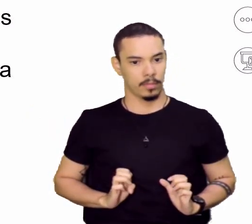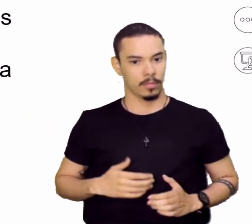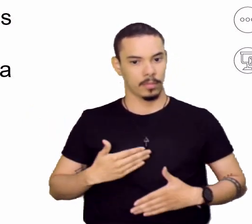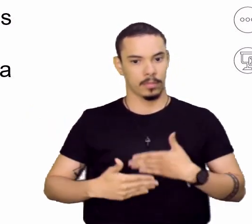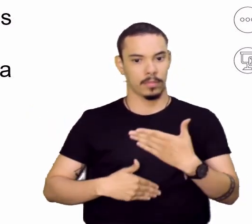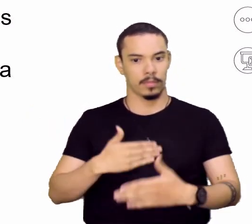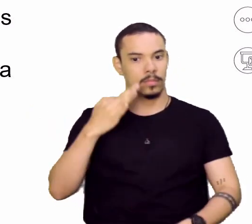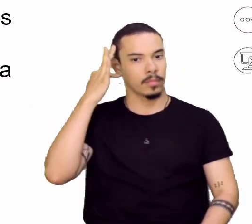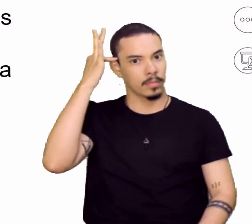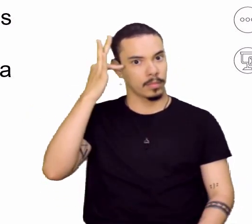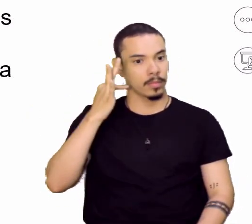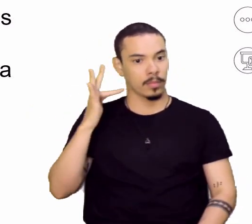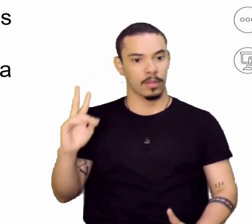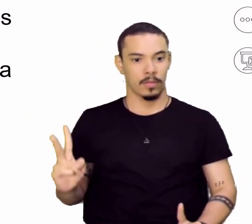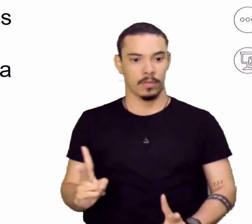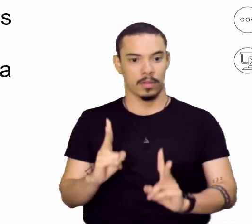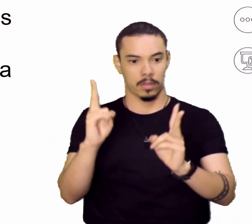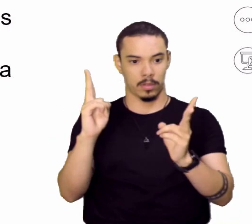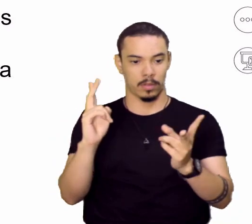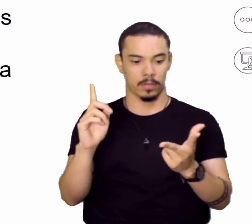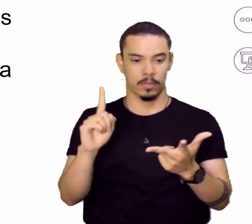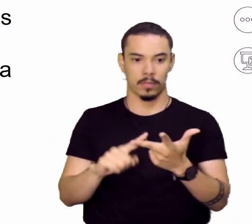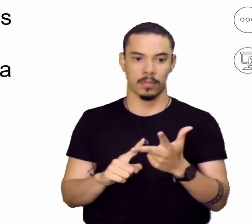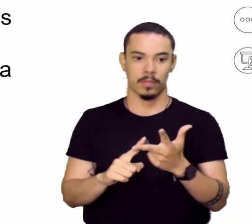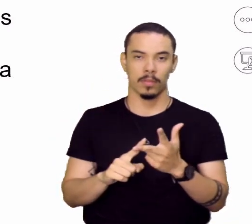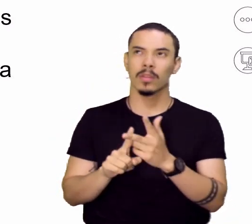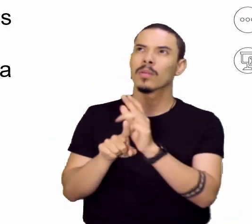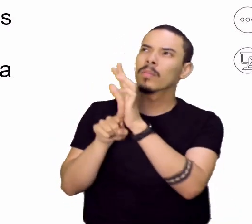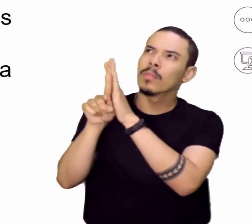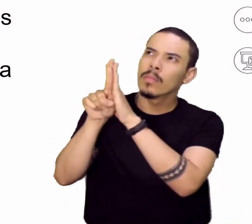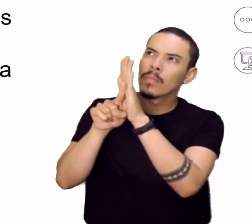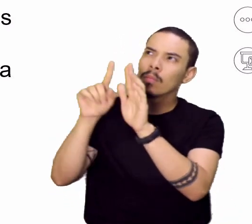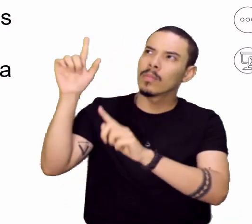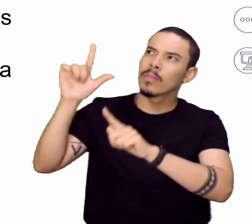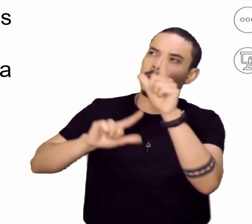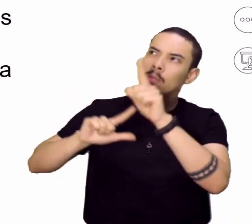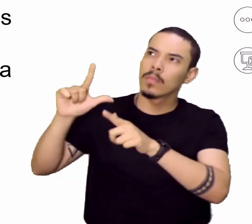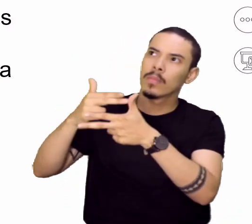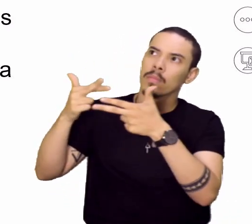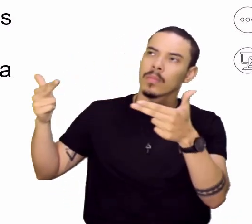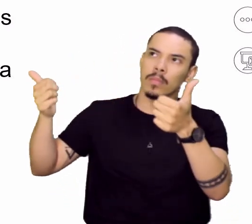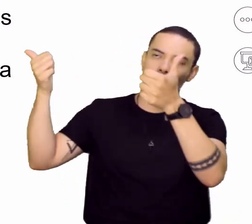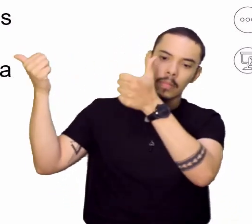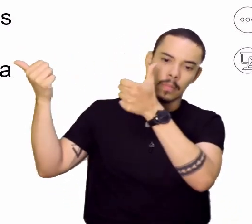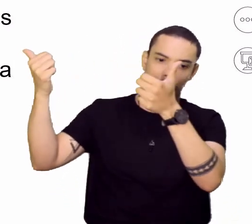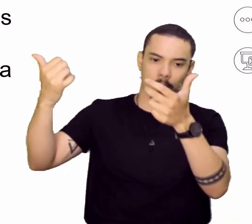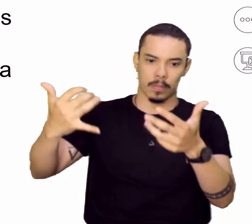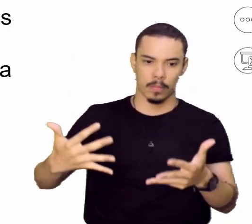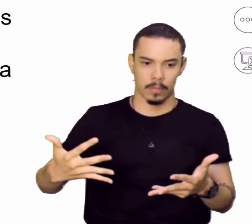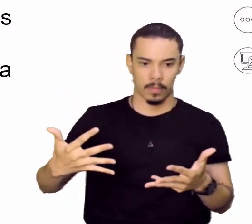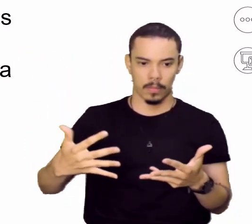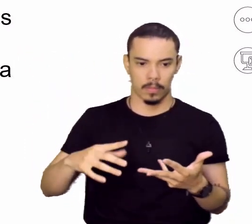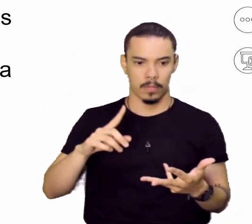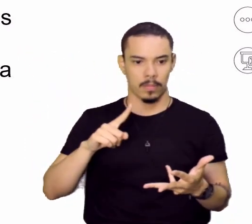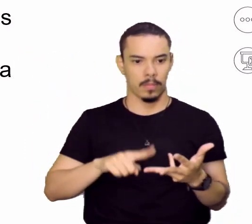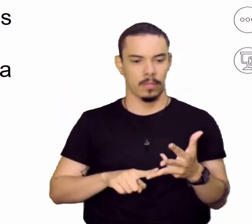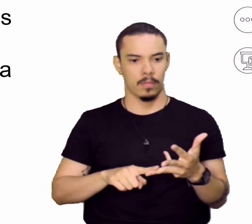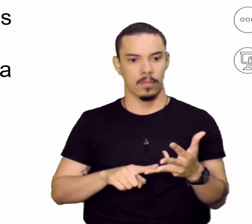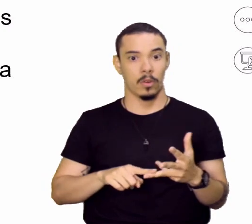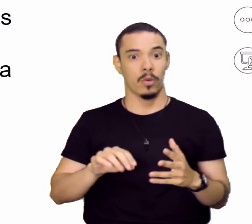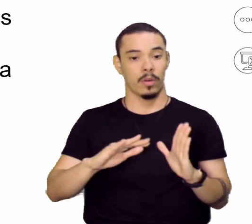desenvolvendo uma filosofia dos valores. Ou cosmológica, propondo uma explicação racional do mundo.